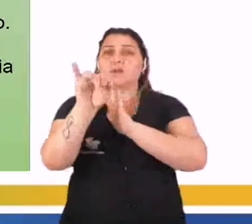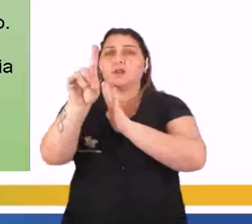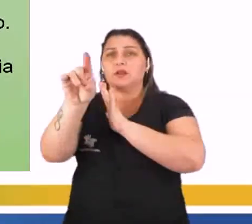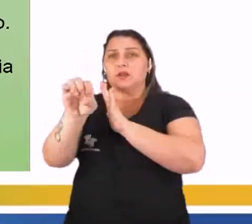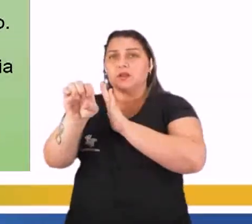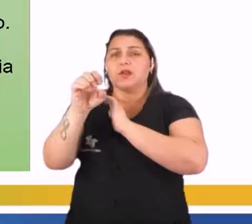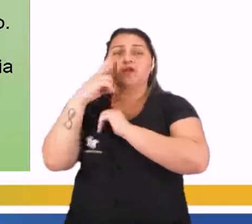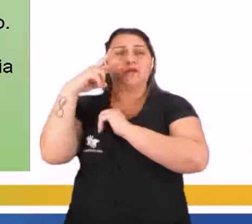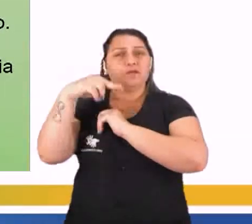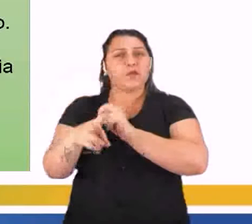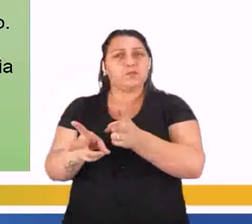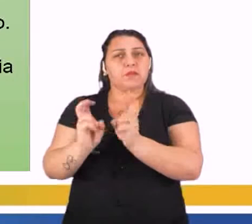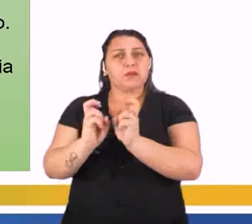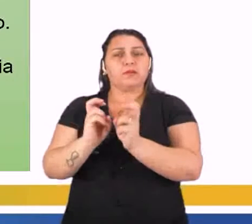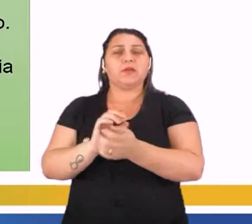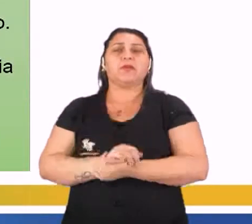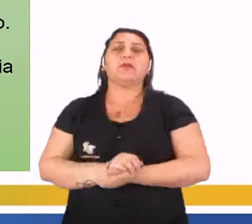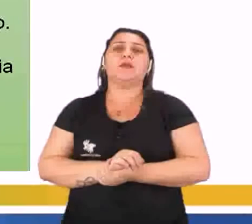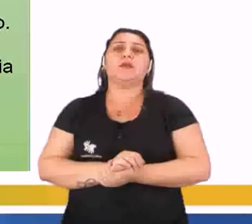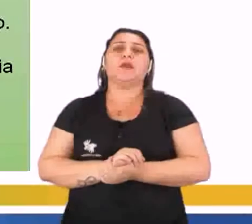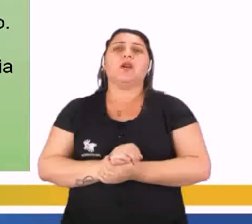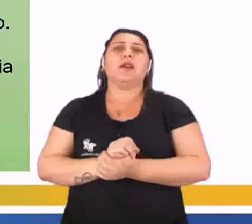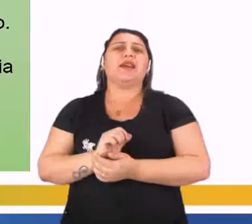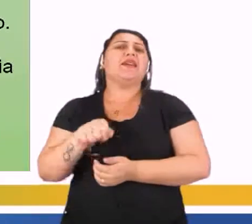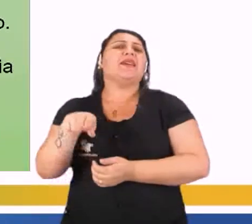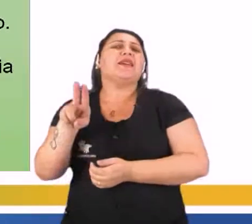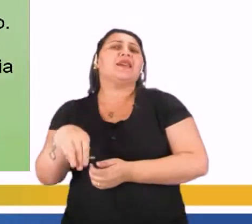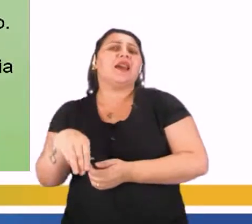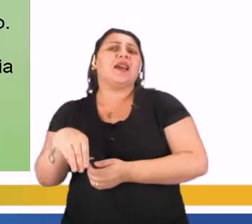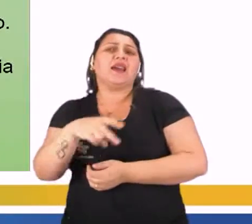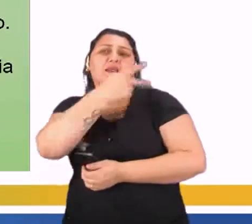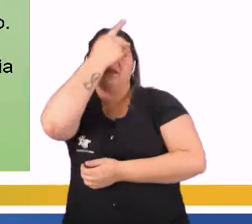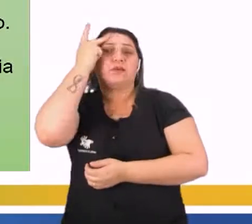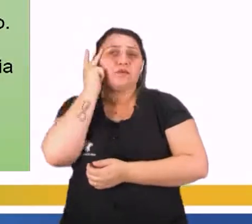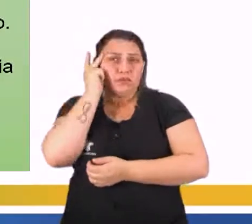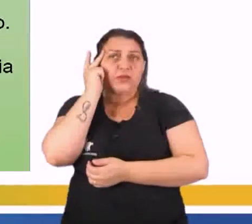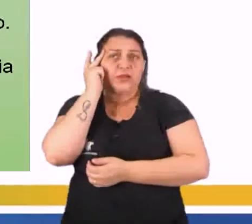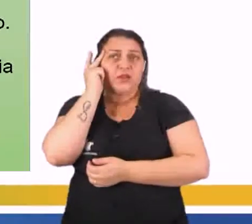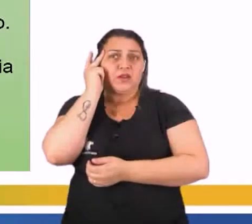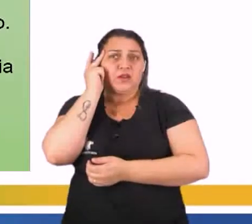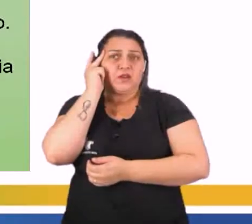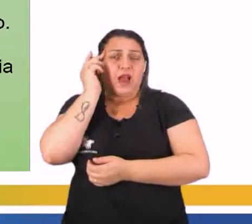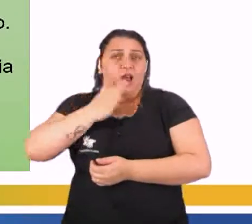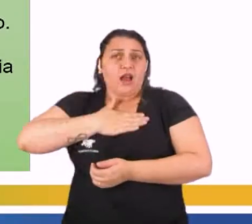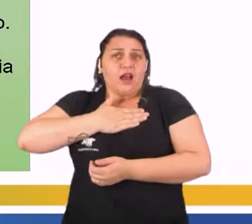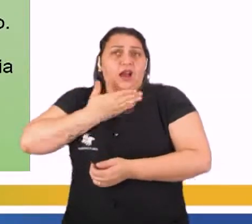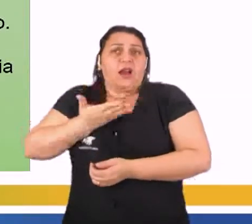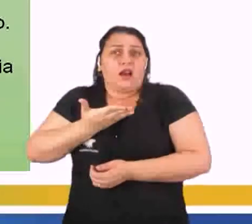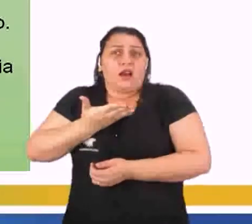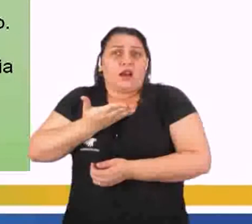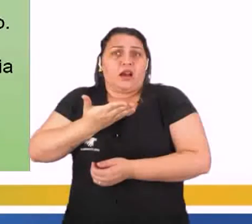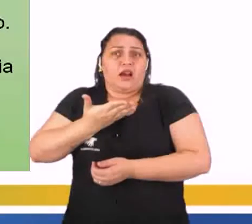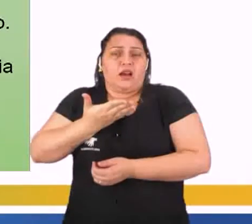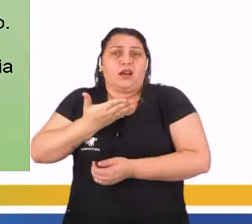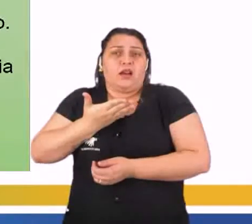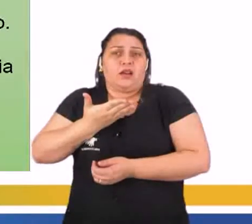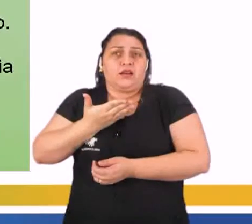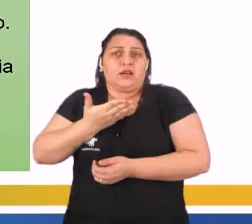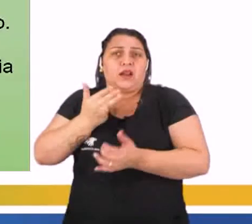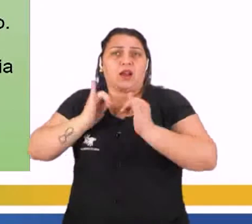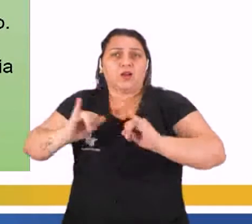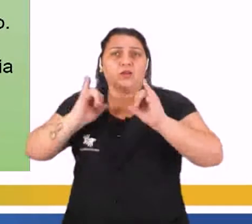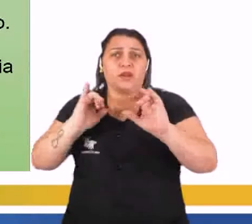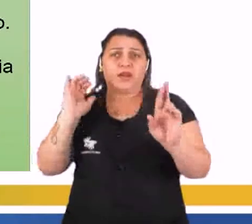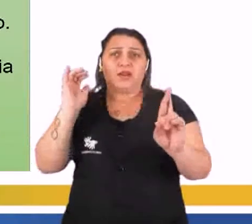vídeo vocês podem ver por exemplo ó o quem quem são as pessoas que estão a quem a